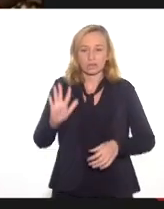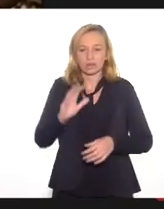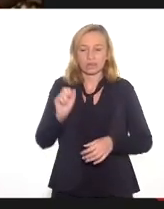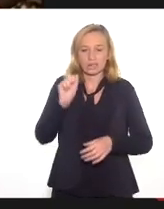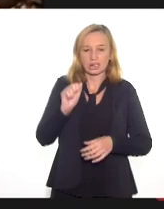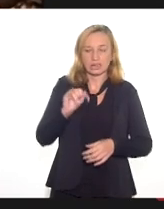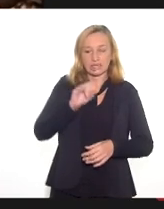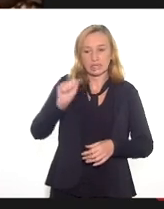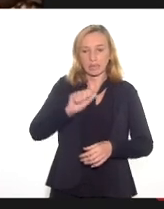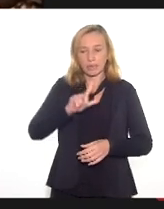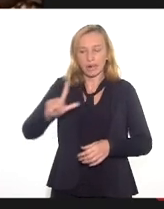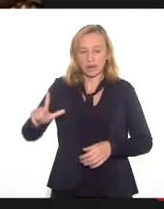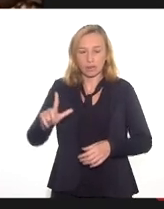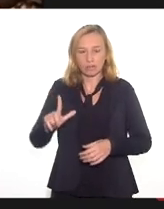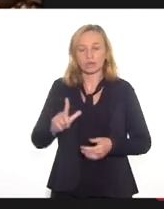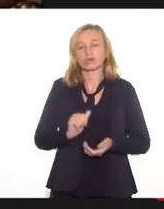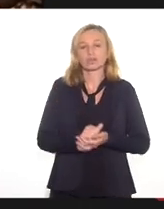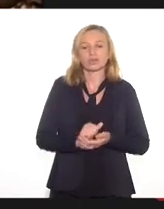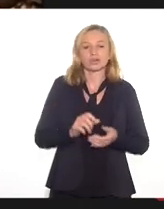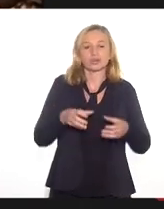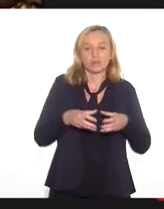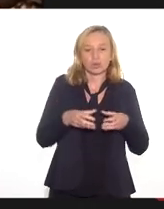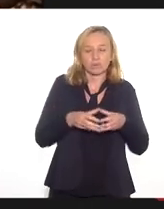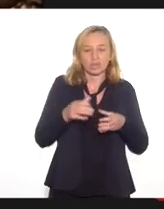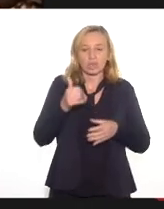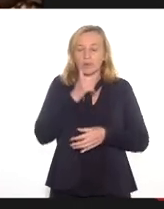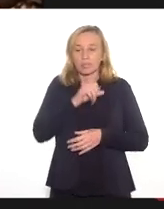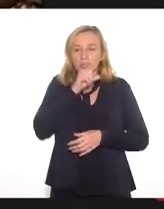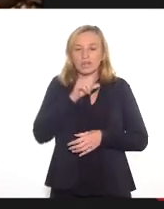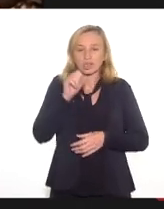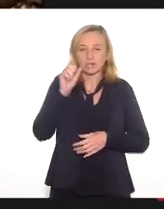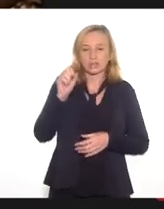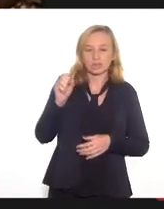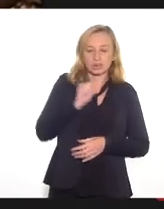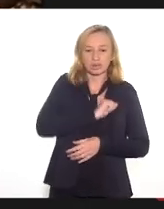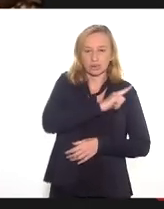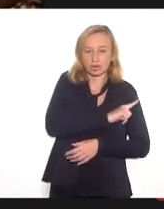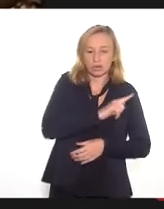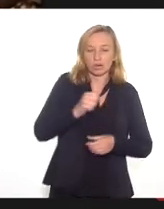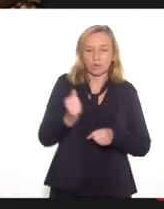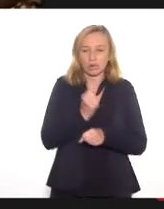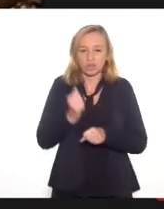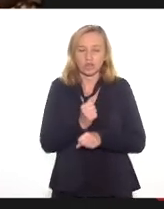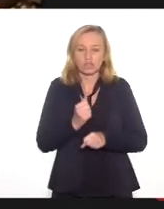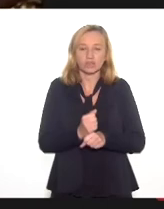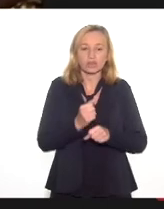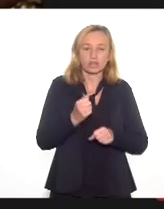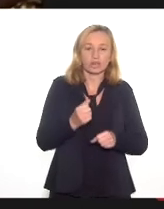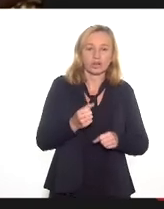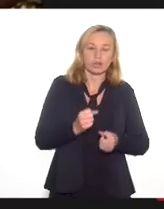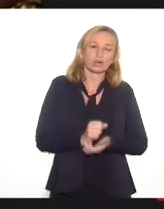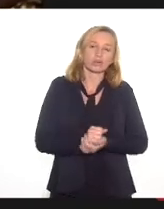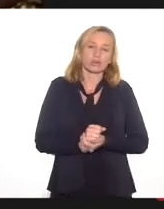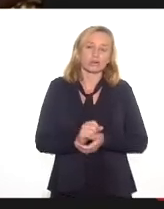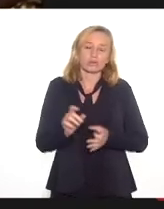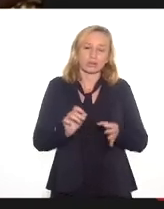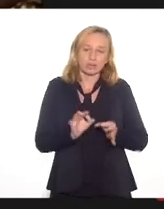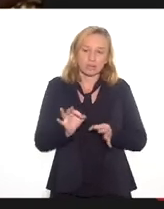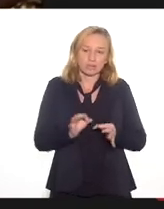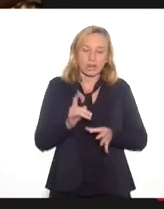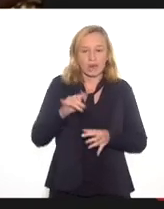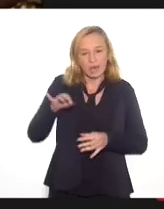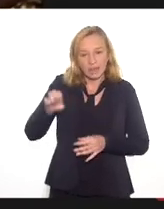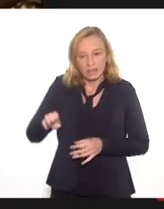Nova Sepetiba o Comitê Mãe de São Gonçalo Projeto de Obras da Solidariedade Raízes do